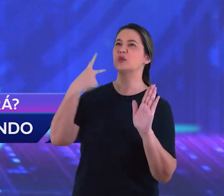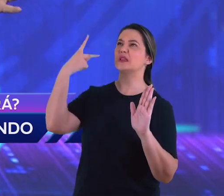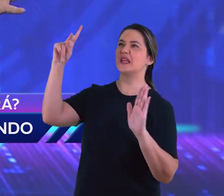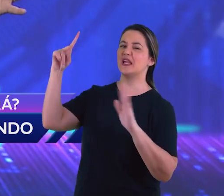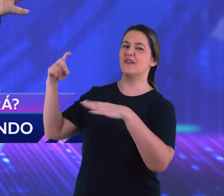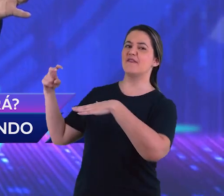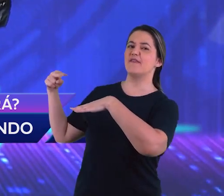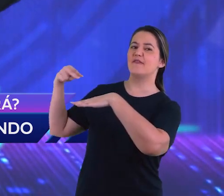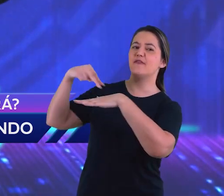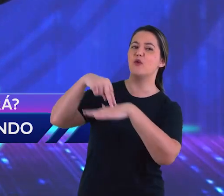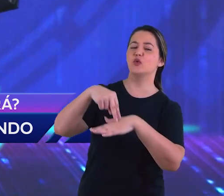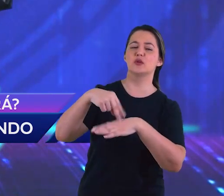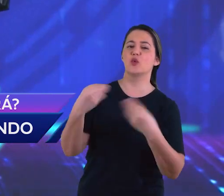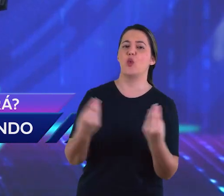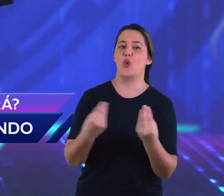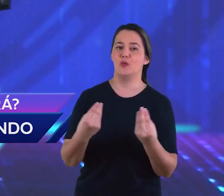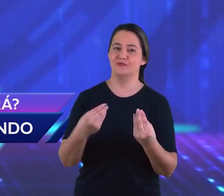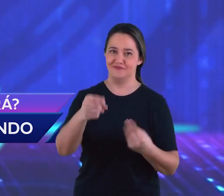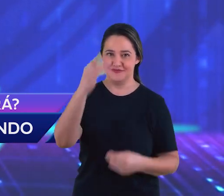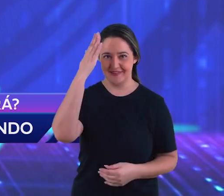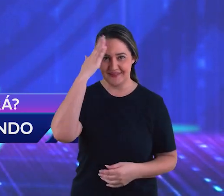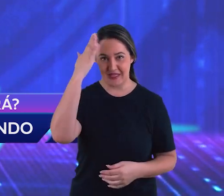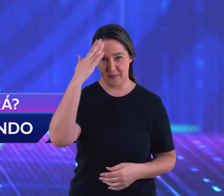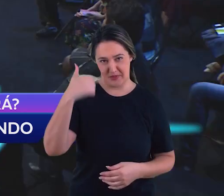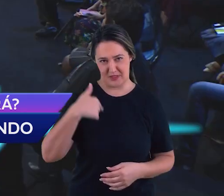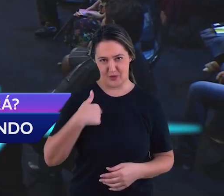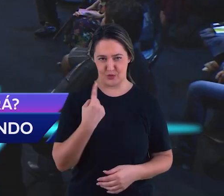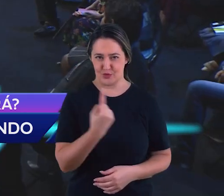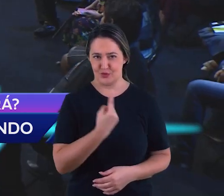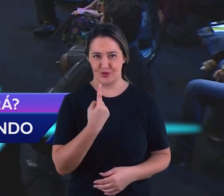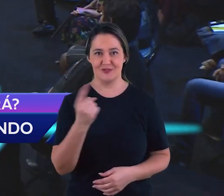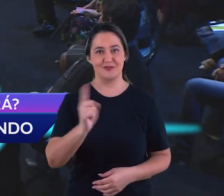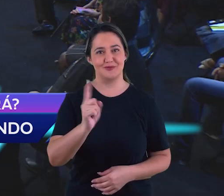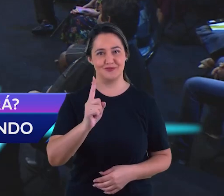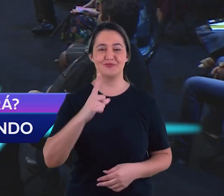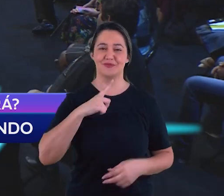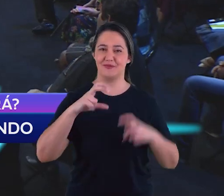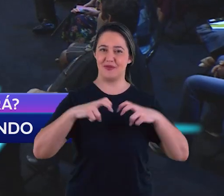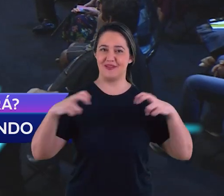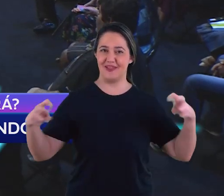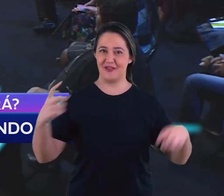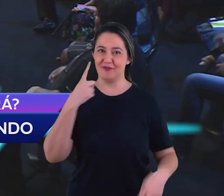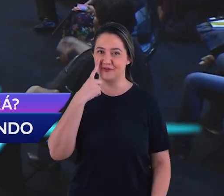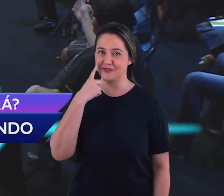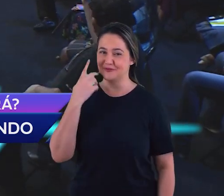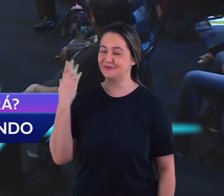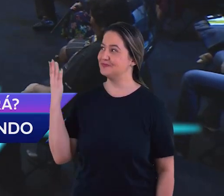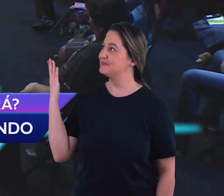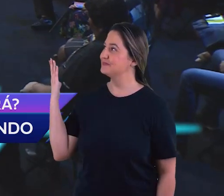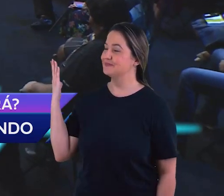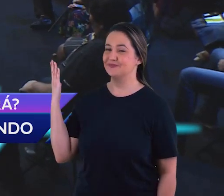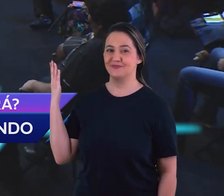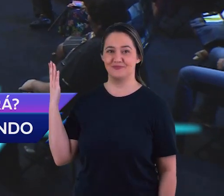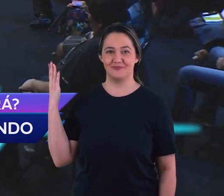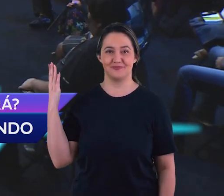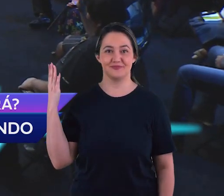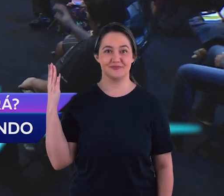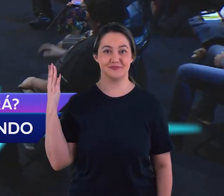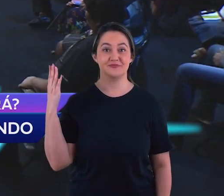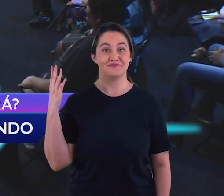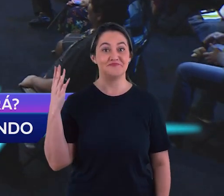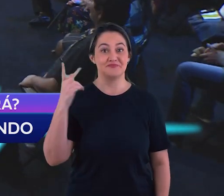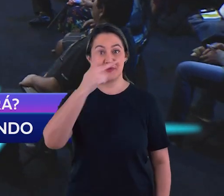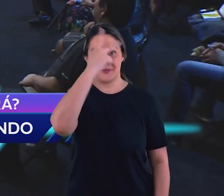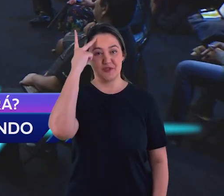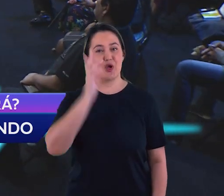voltar. E você sabe que aqui no Arena do Futuro eu nunca estou sozinho, estou acompanhado aqui dessa plateia que nos acompanha, pessoas que gostam da